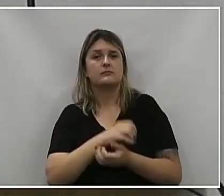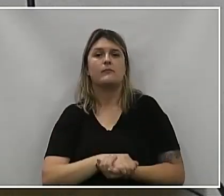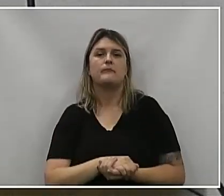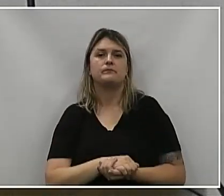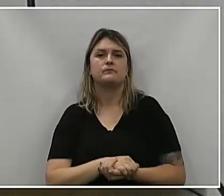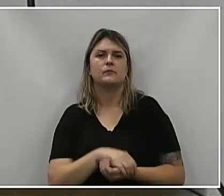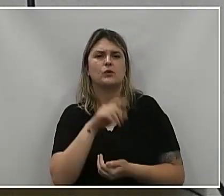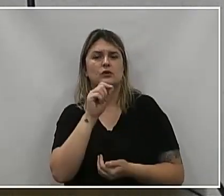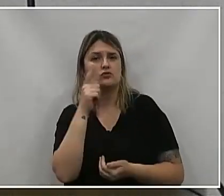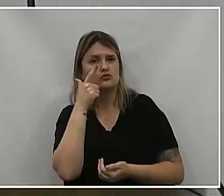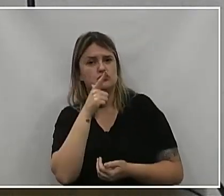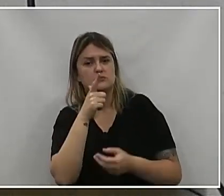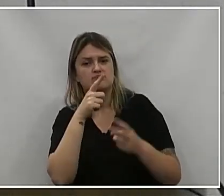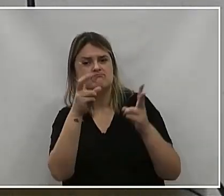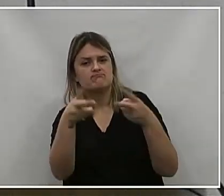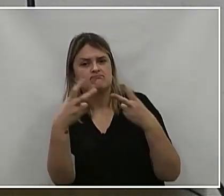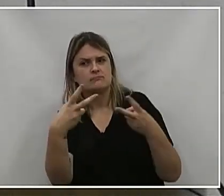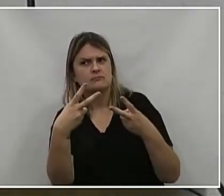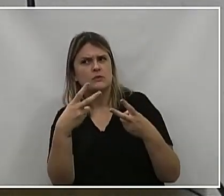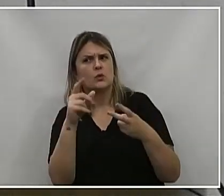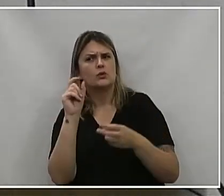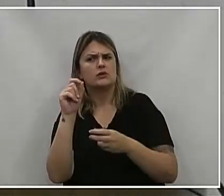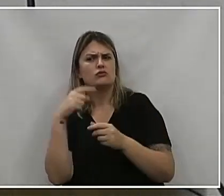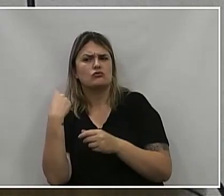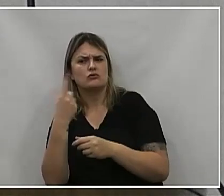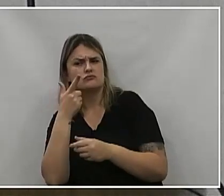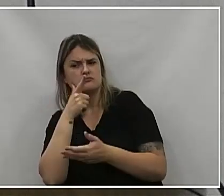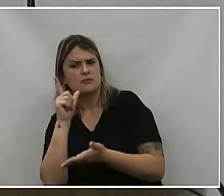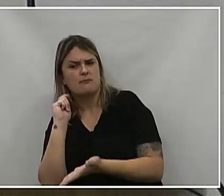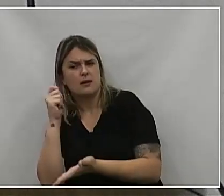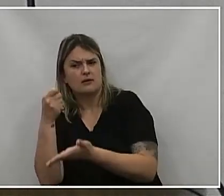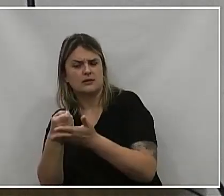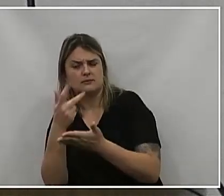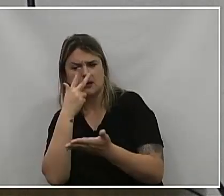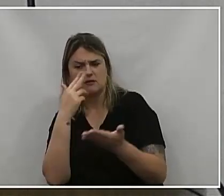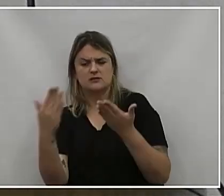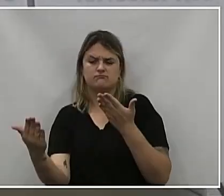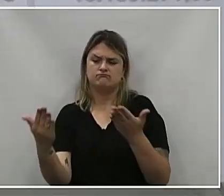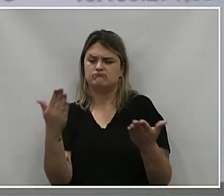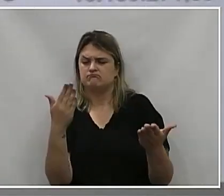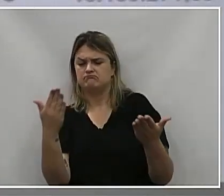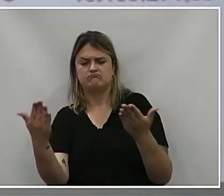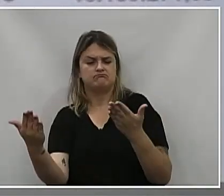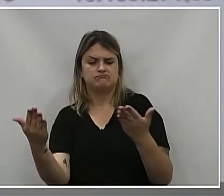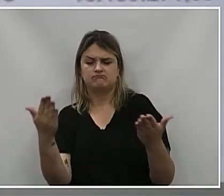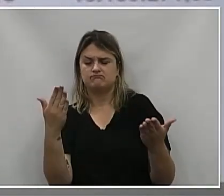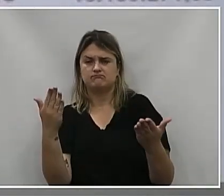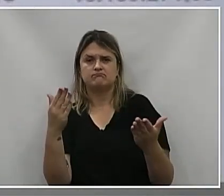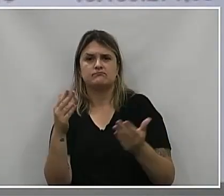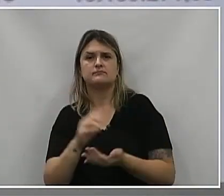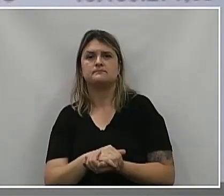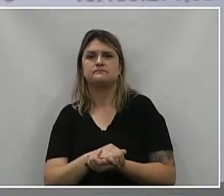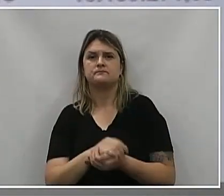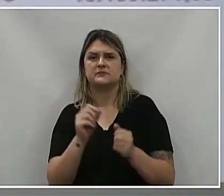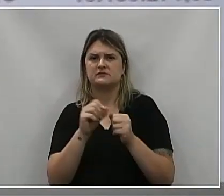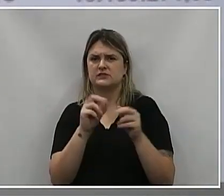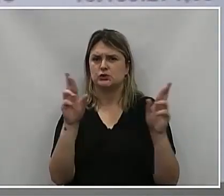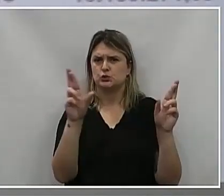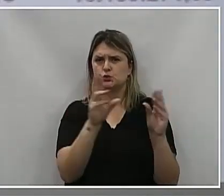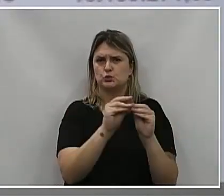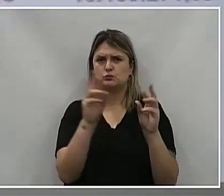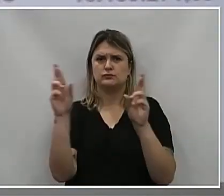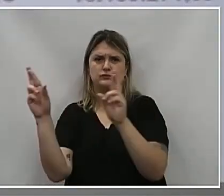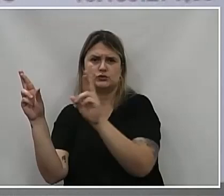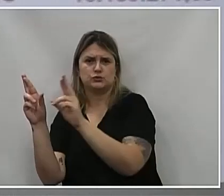anos e o que nós pagaríamos na execução desse contrato. E aí a gente fez, aqui é uma síntese, claro,